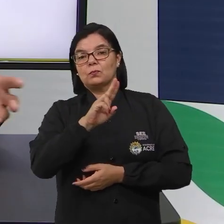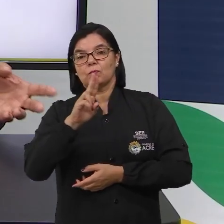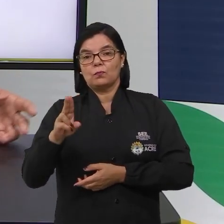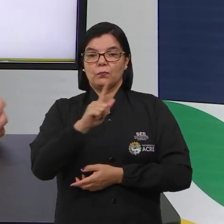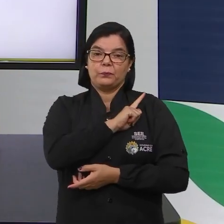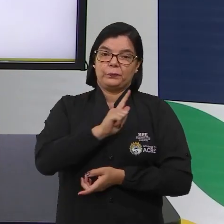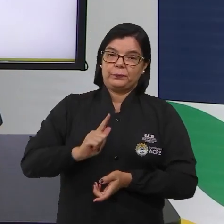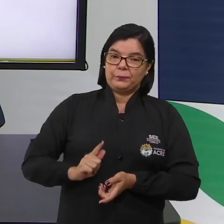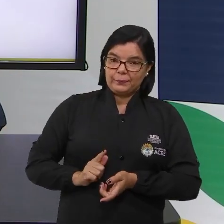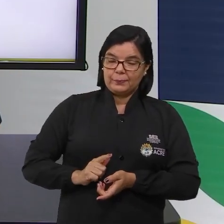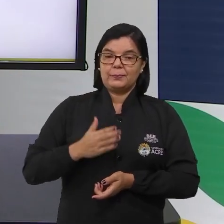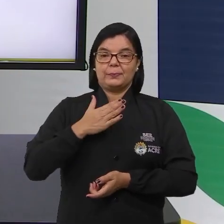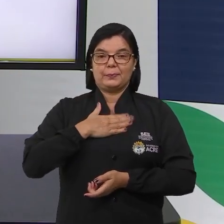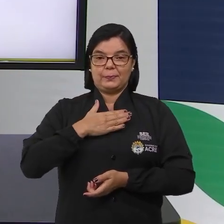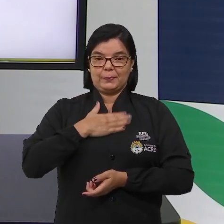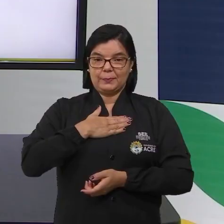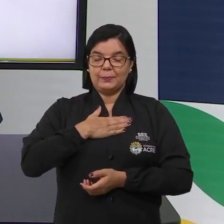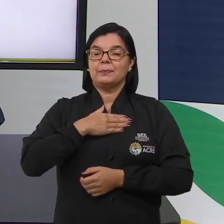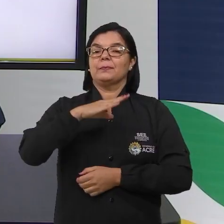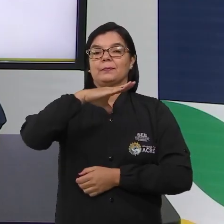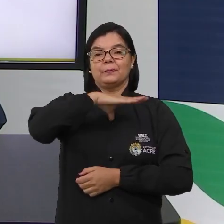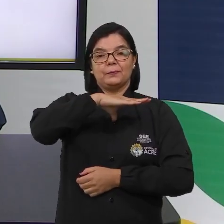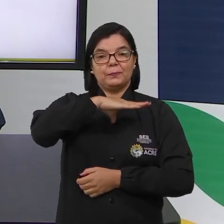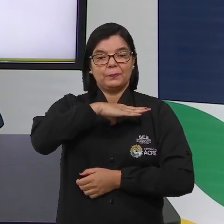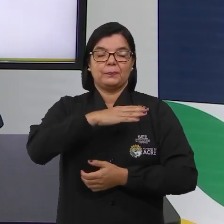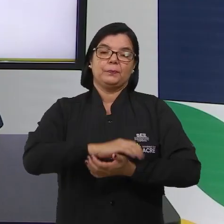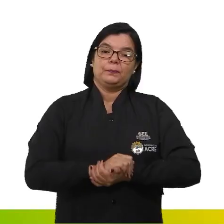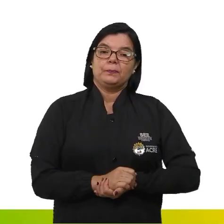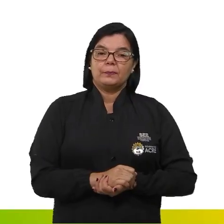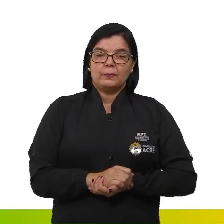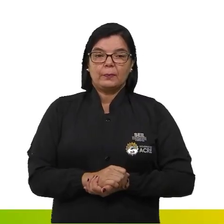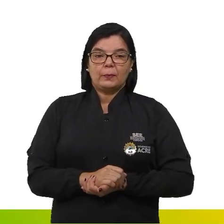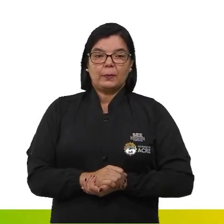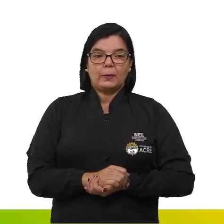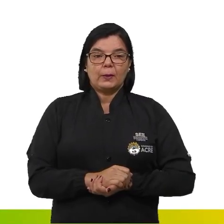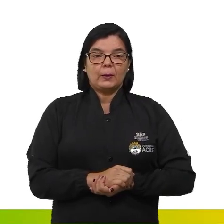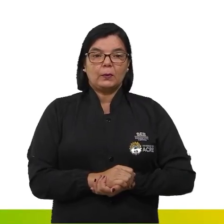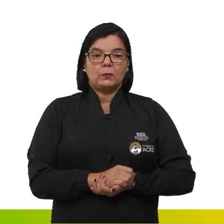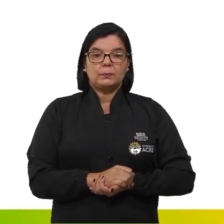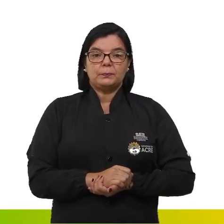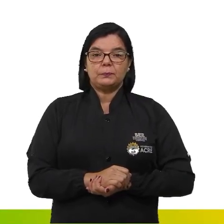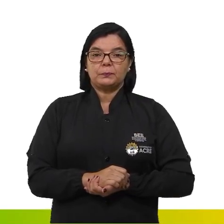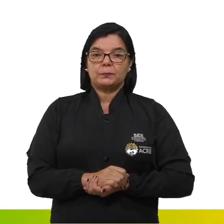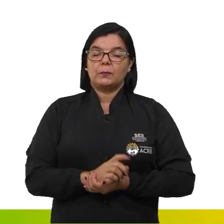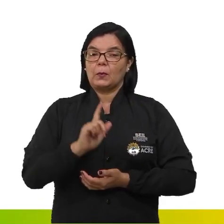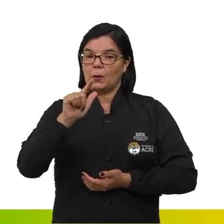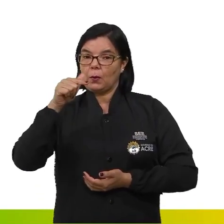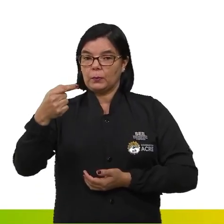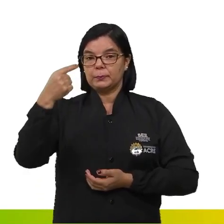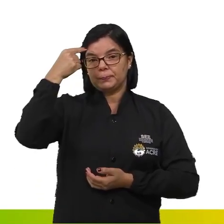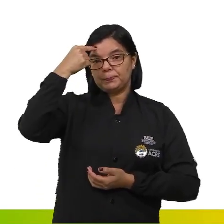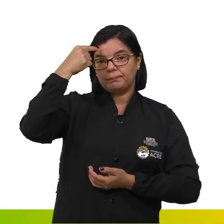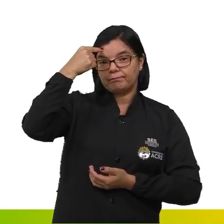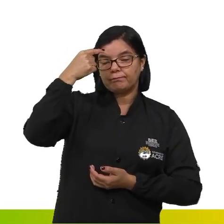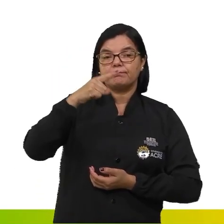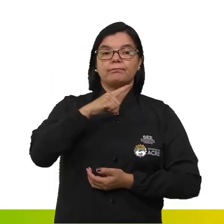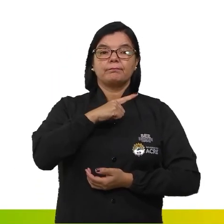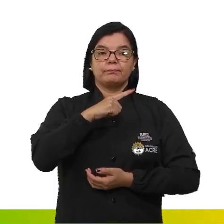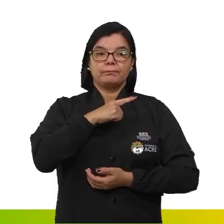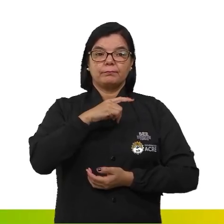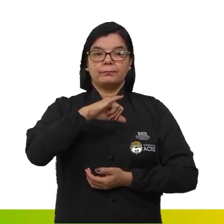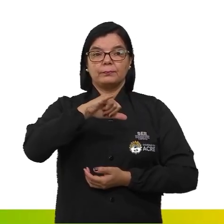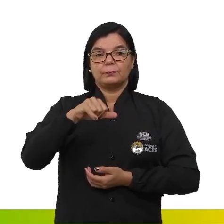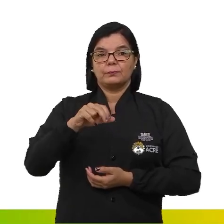com o governador da minha província ou do meu estado. Então, Outro pensador que nós temos